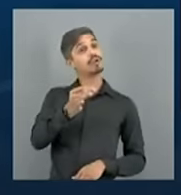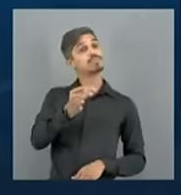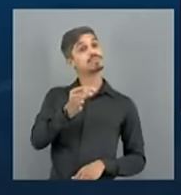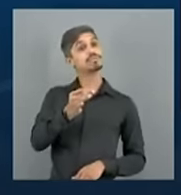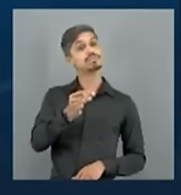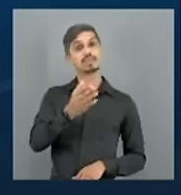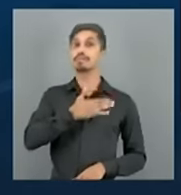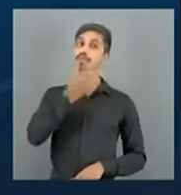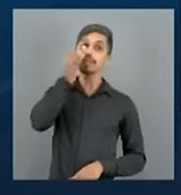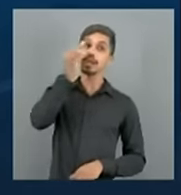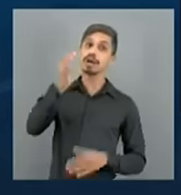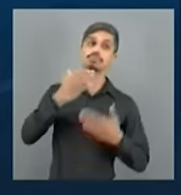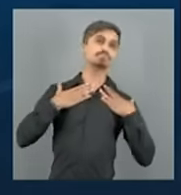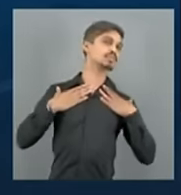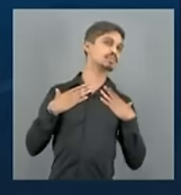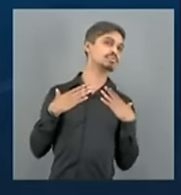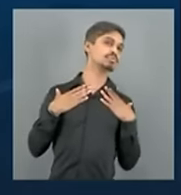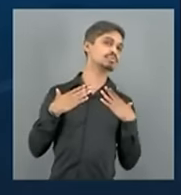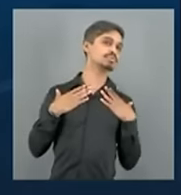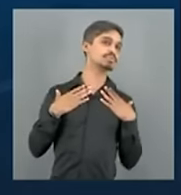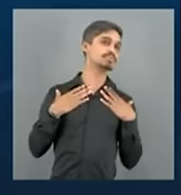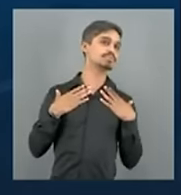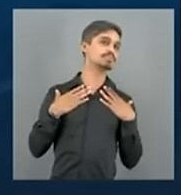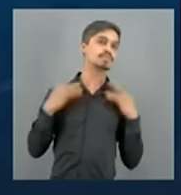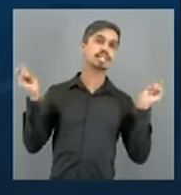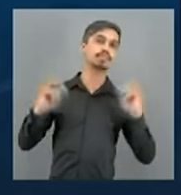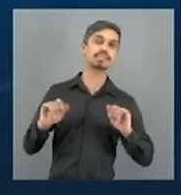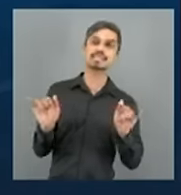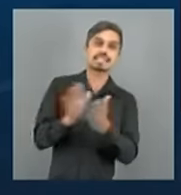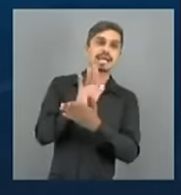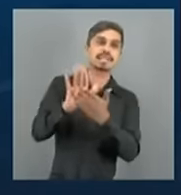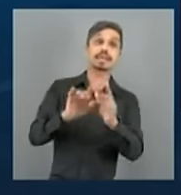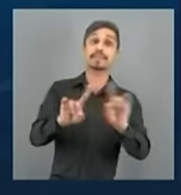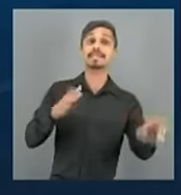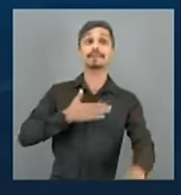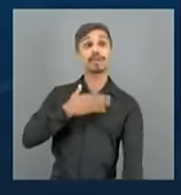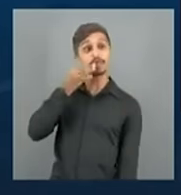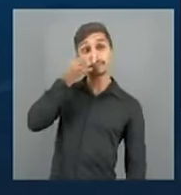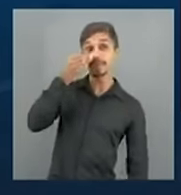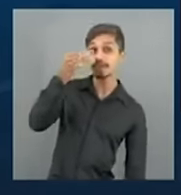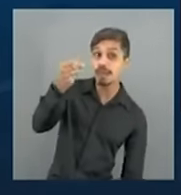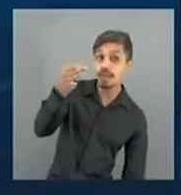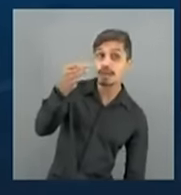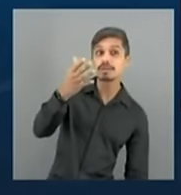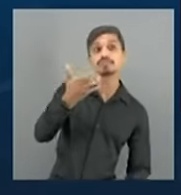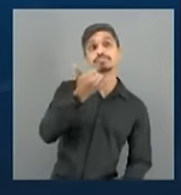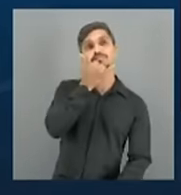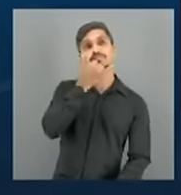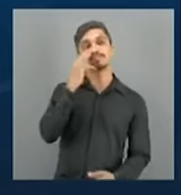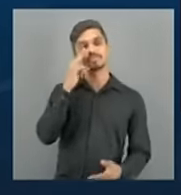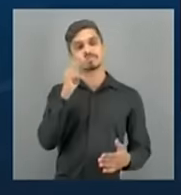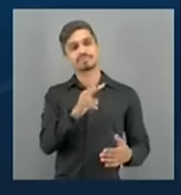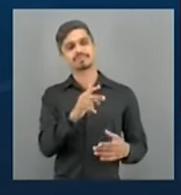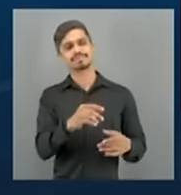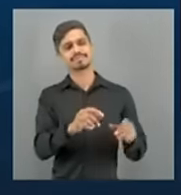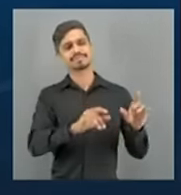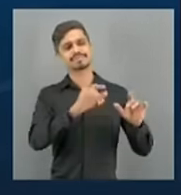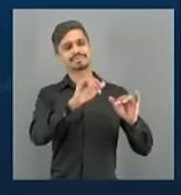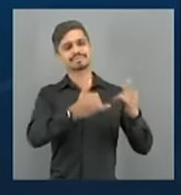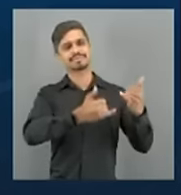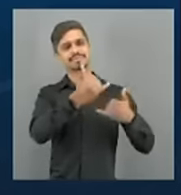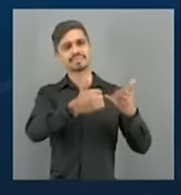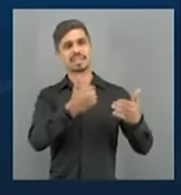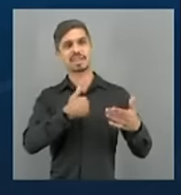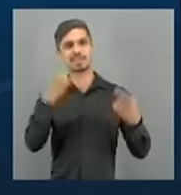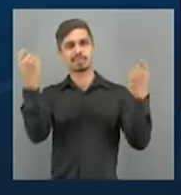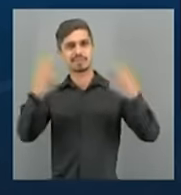Uma opinião minha. Pode ser que não tenha acontecido nada, mas minha opinião. E confesso para você que foi um jogo que eu